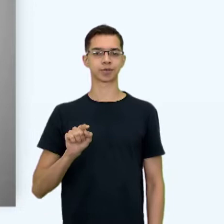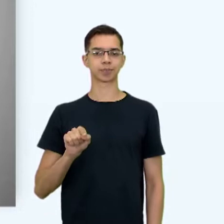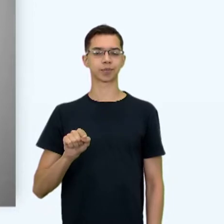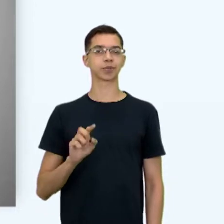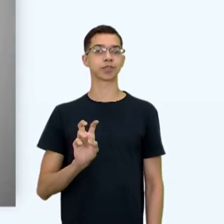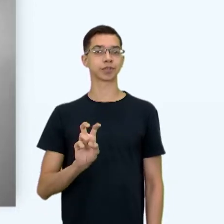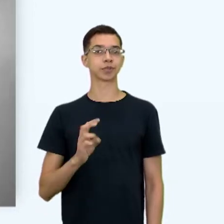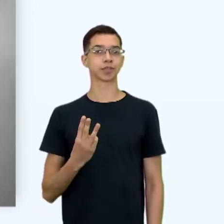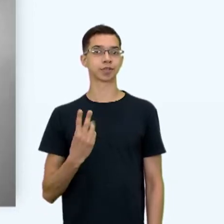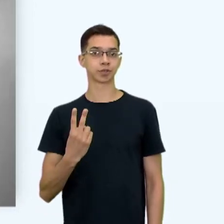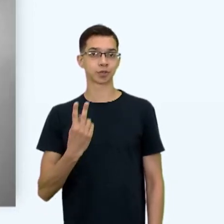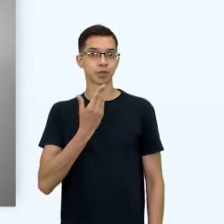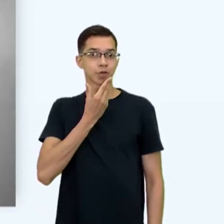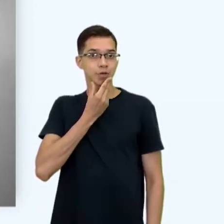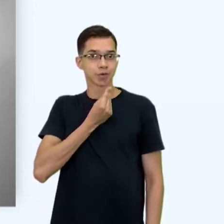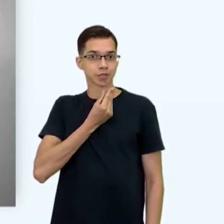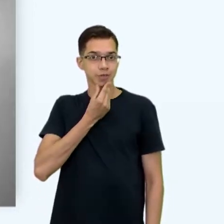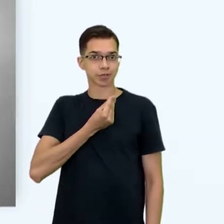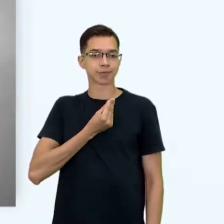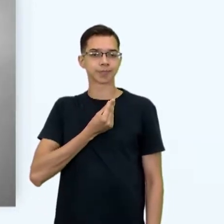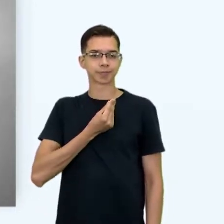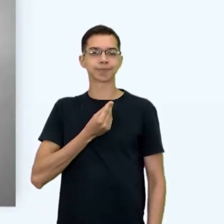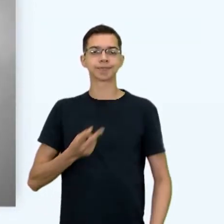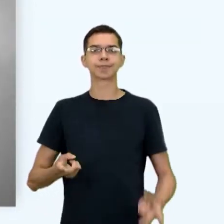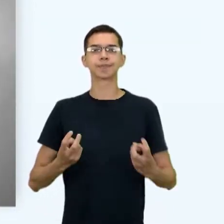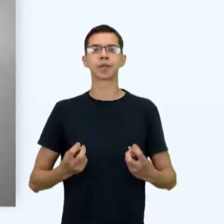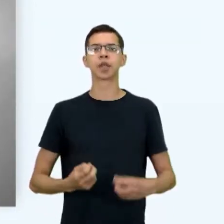93.390.532 homens. Existem